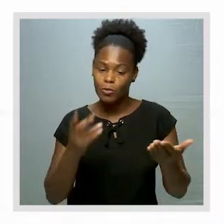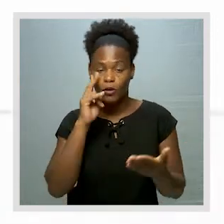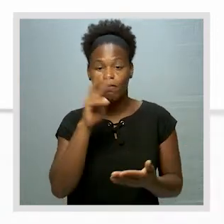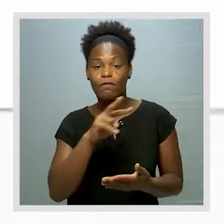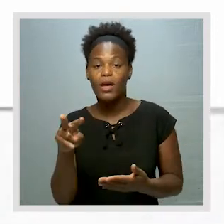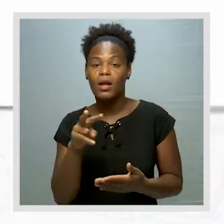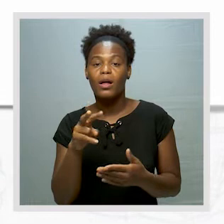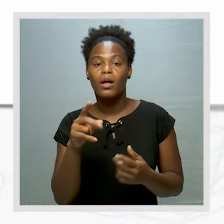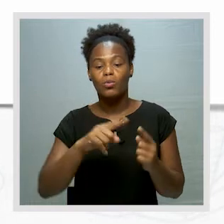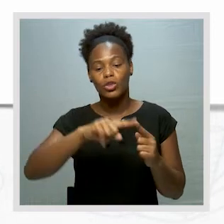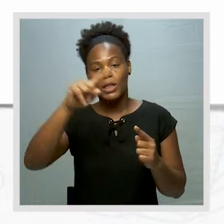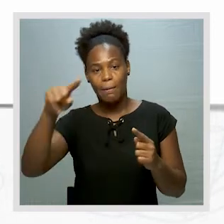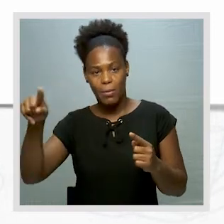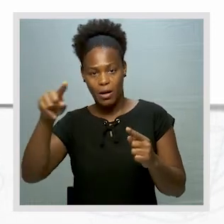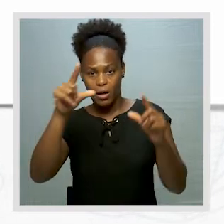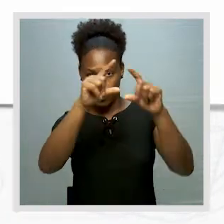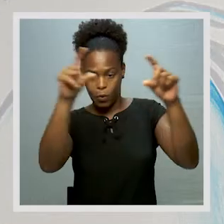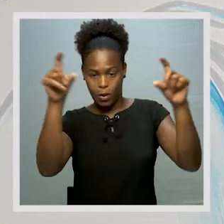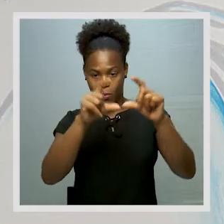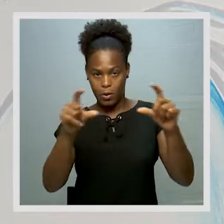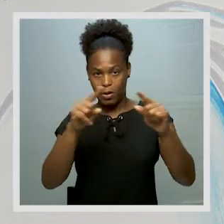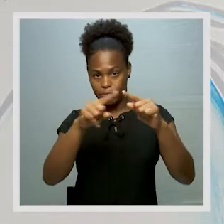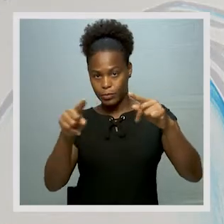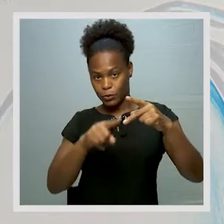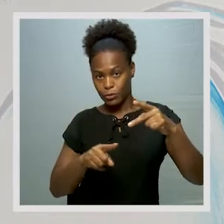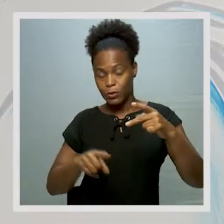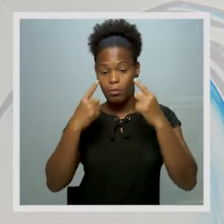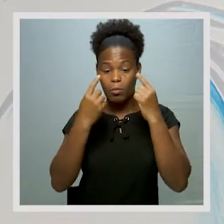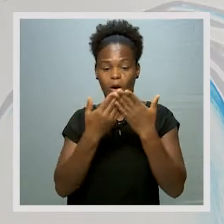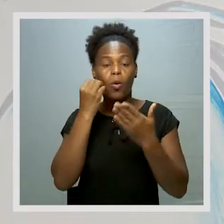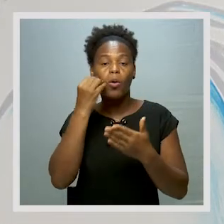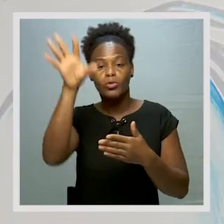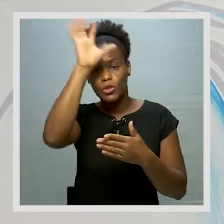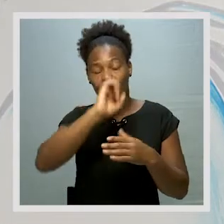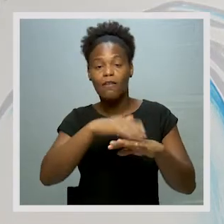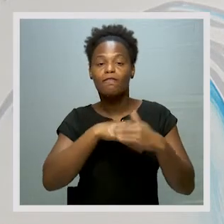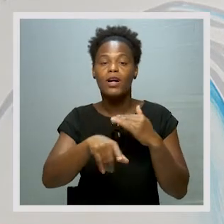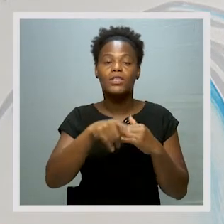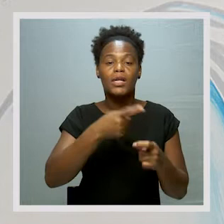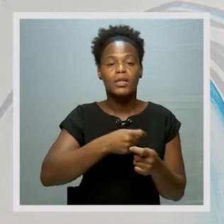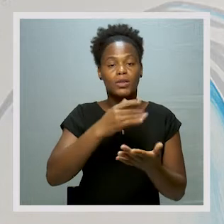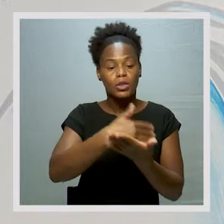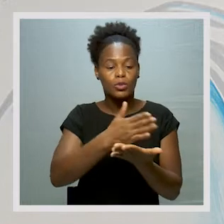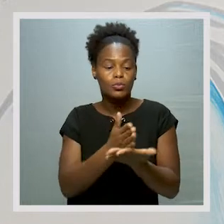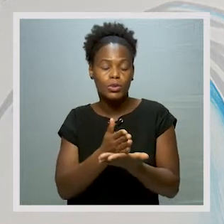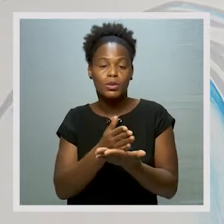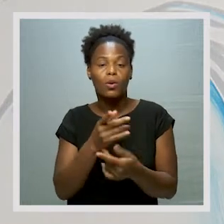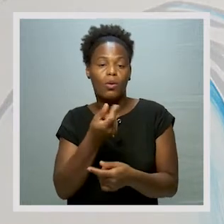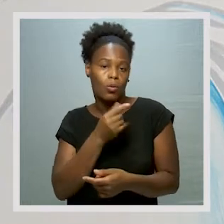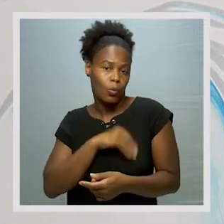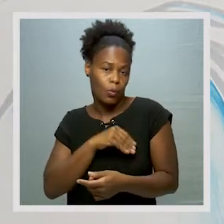ver um esquema que mostra como é que o Estado faz a redistribuição do